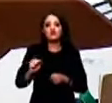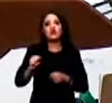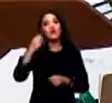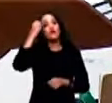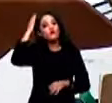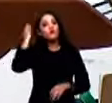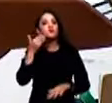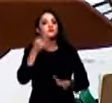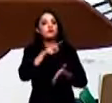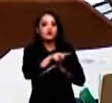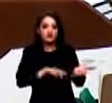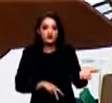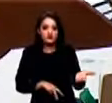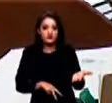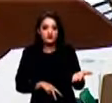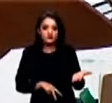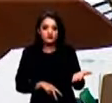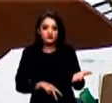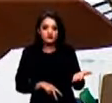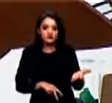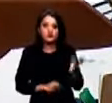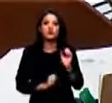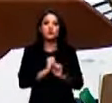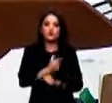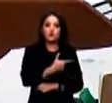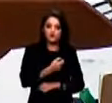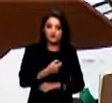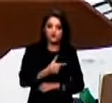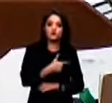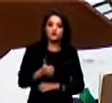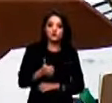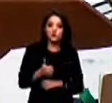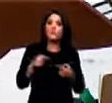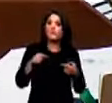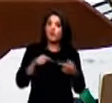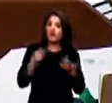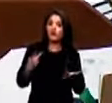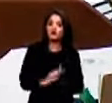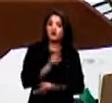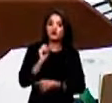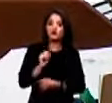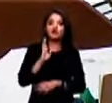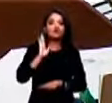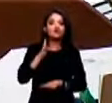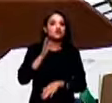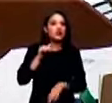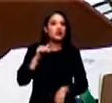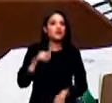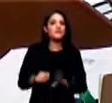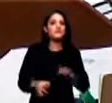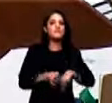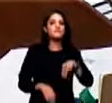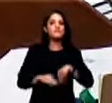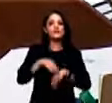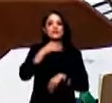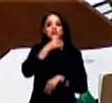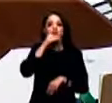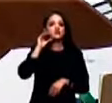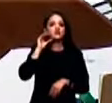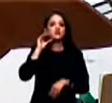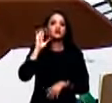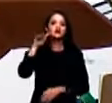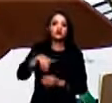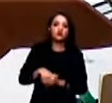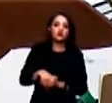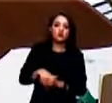em 27/8/2021. Esse é um dos casos em que já há voto lançado o ministro Celso. ADI